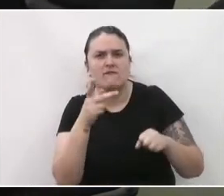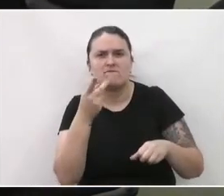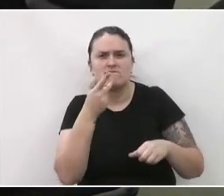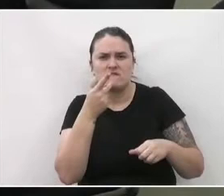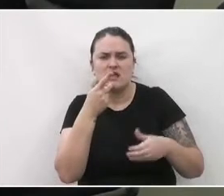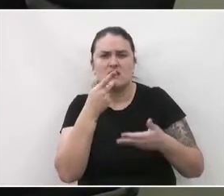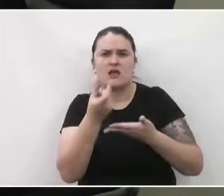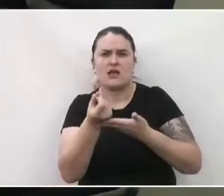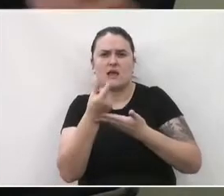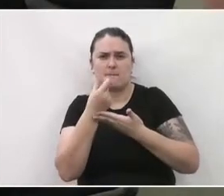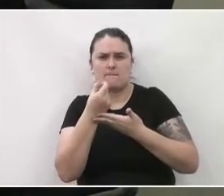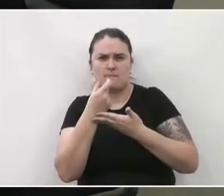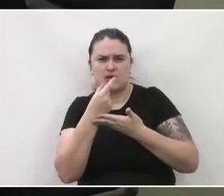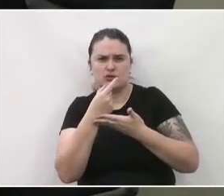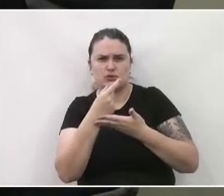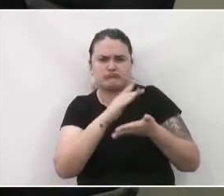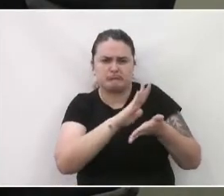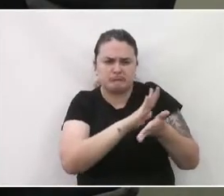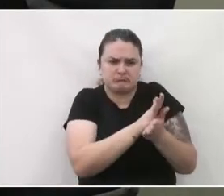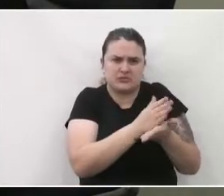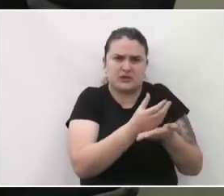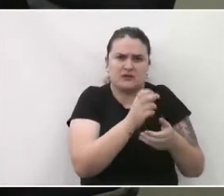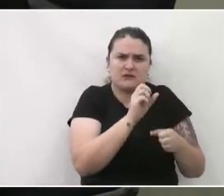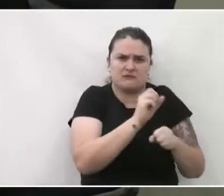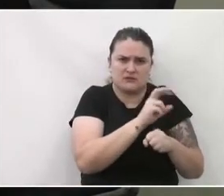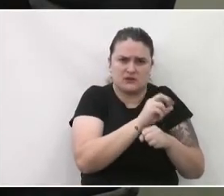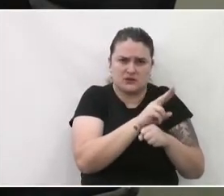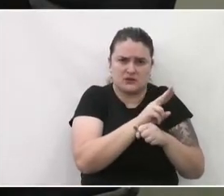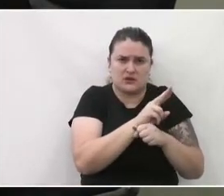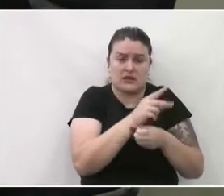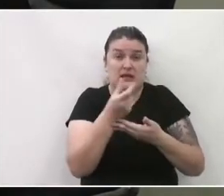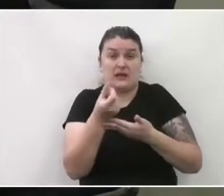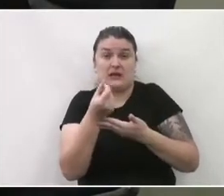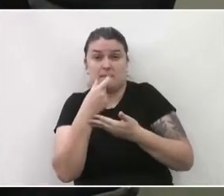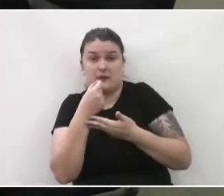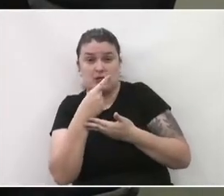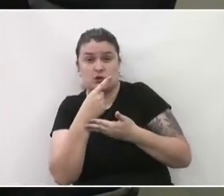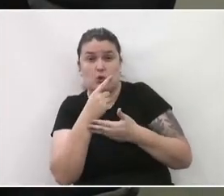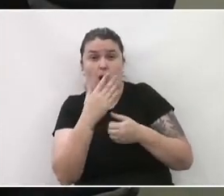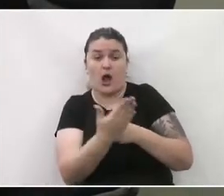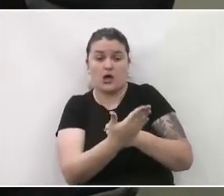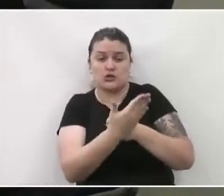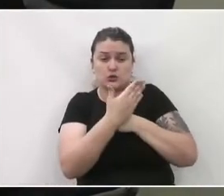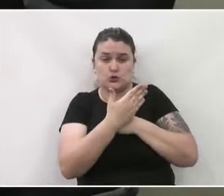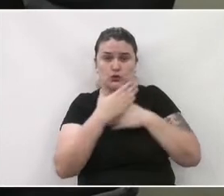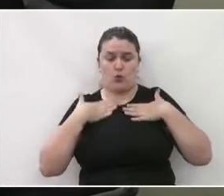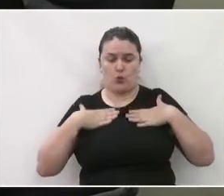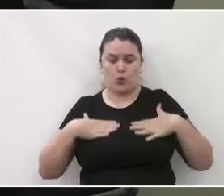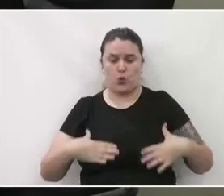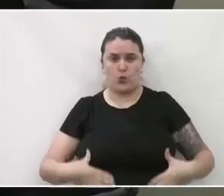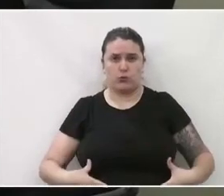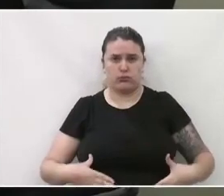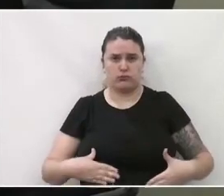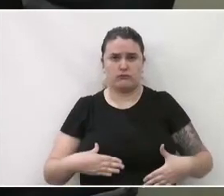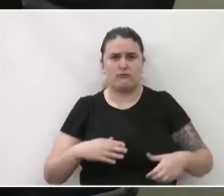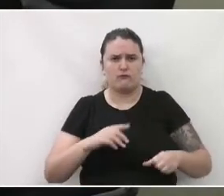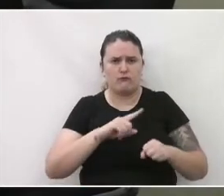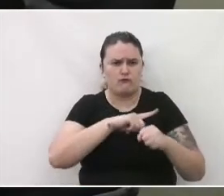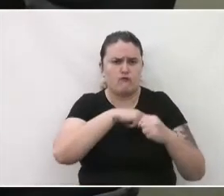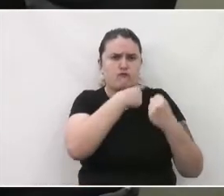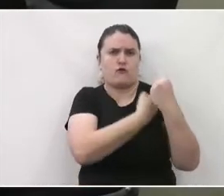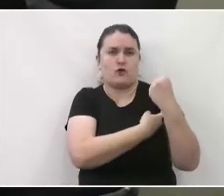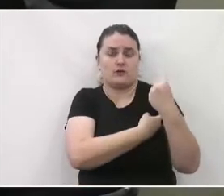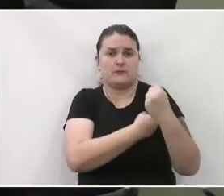a hidroxicloroquina mata o vírus. Ela apenas ajuda o sistema imunológico, ela fortalece o sistema imunológico.